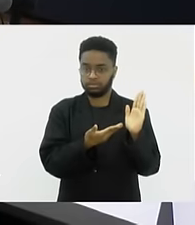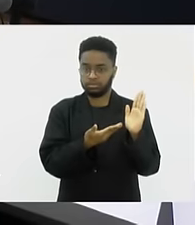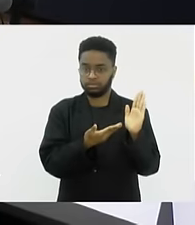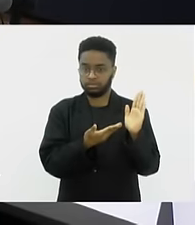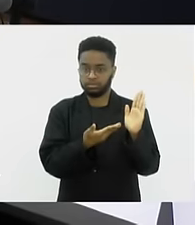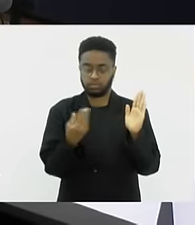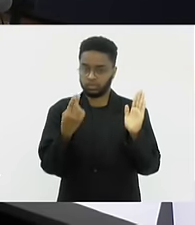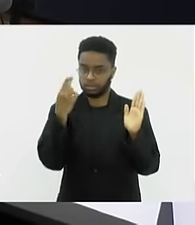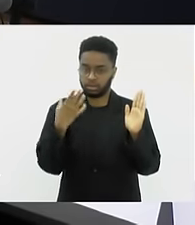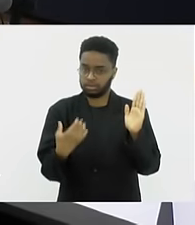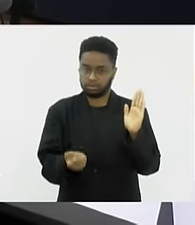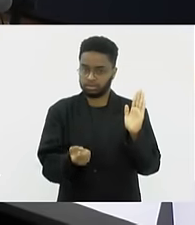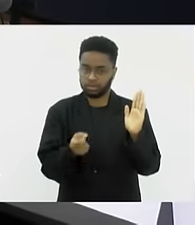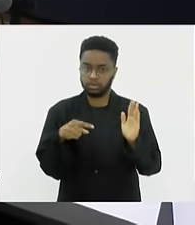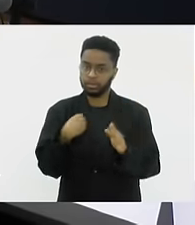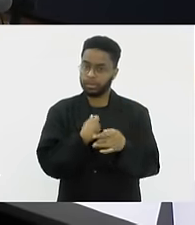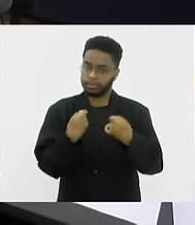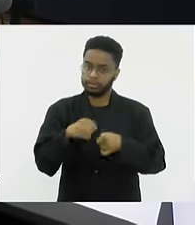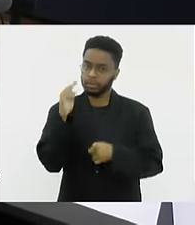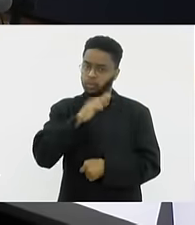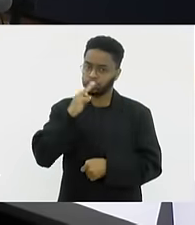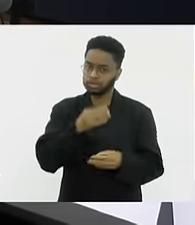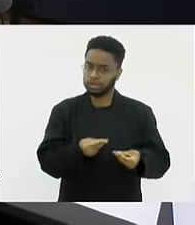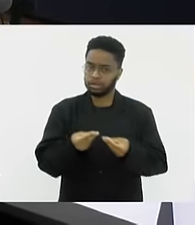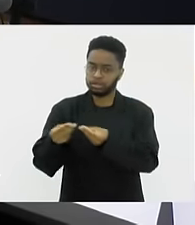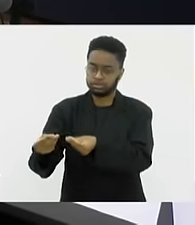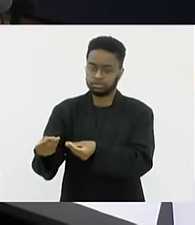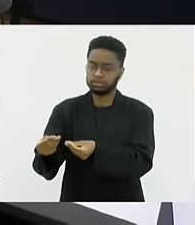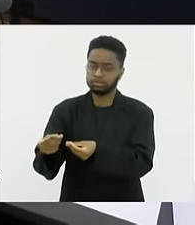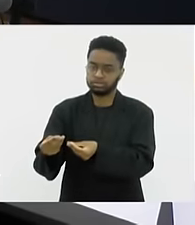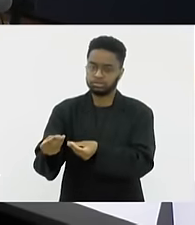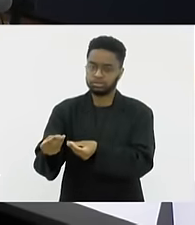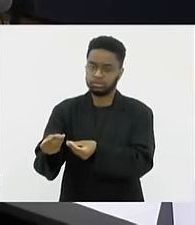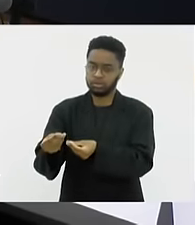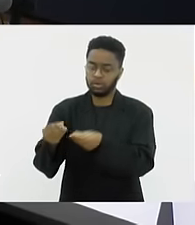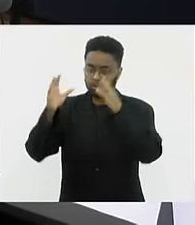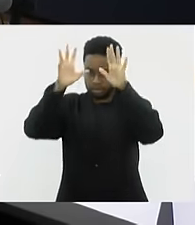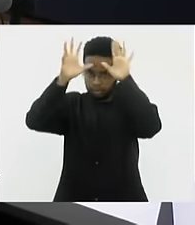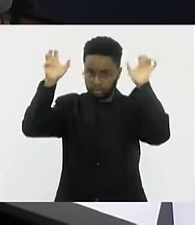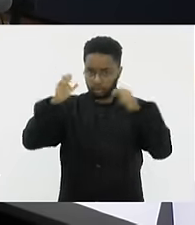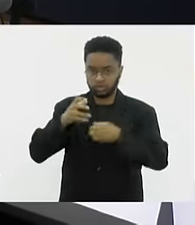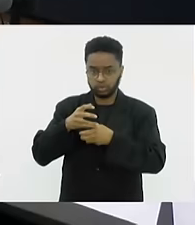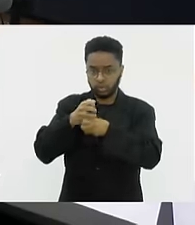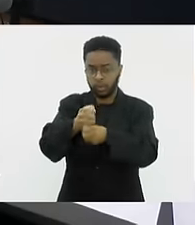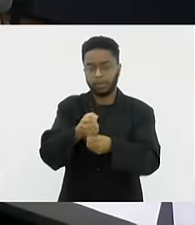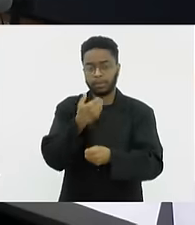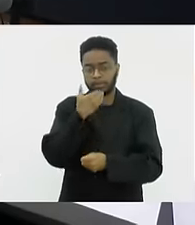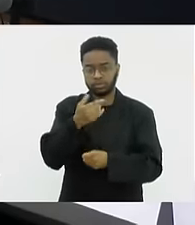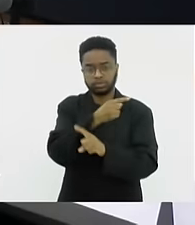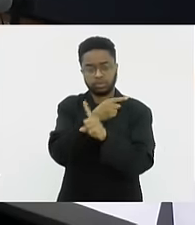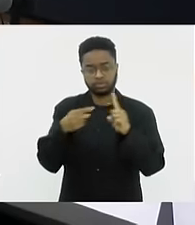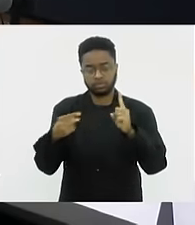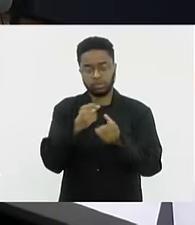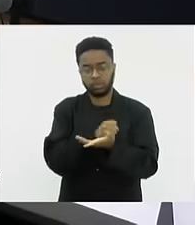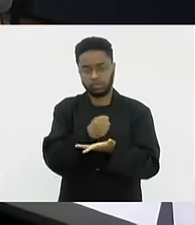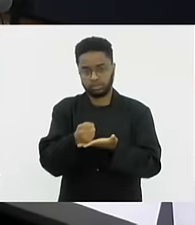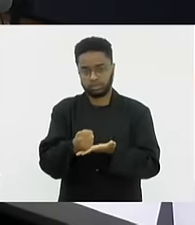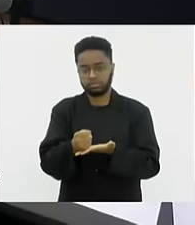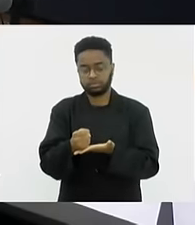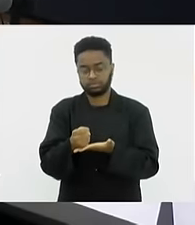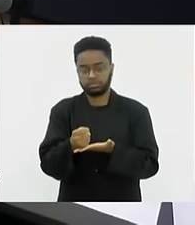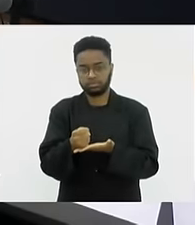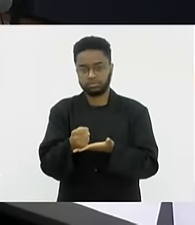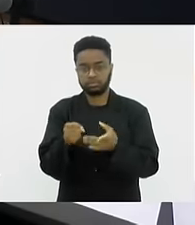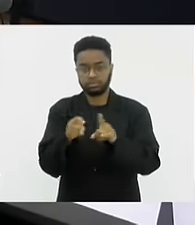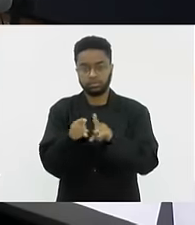é inaceitável. Nós temos que encaminhar isso aqui urgentemente ao Tribunal de Contas, pedindo cancelamento desse contrato